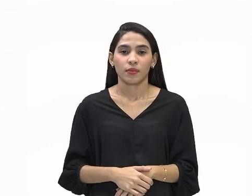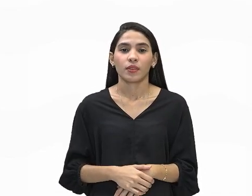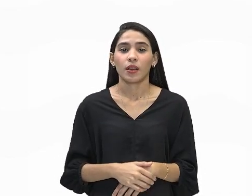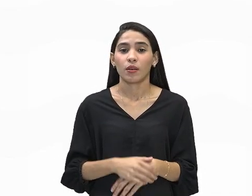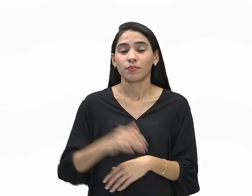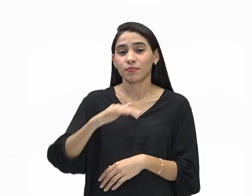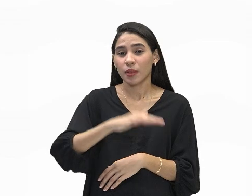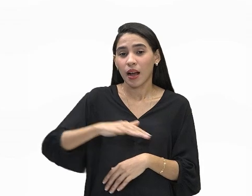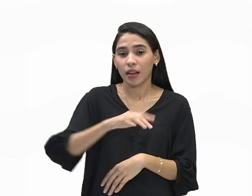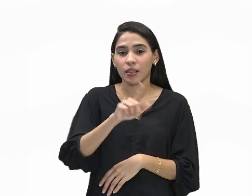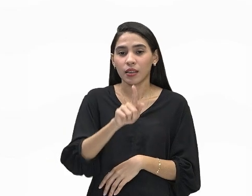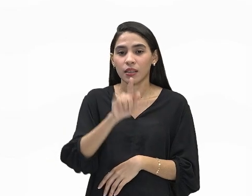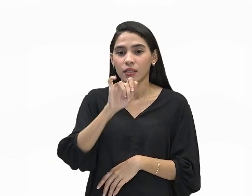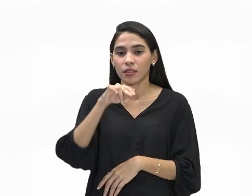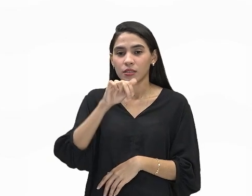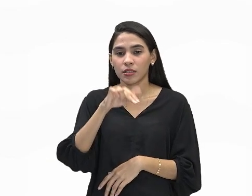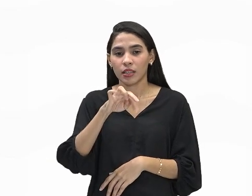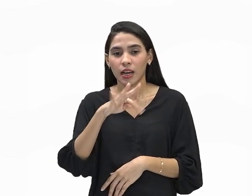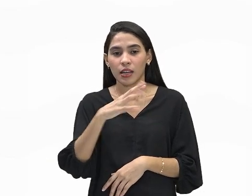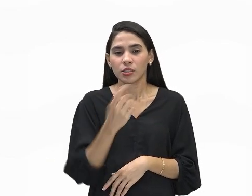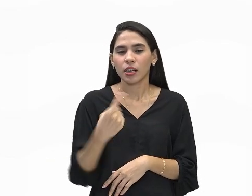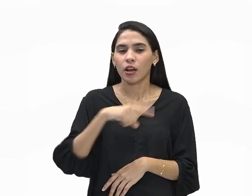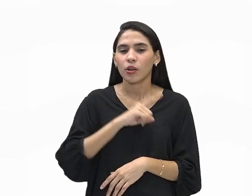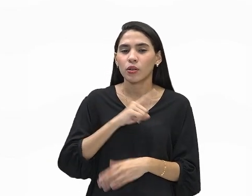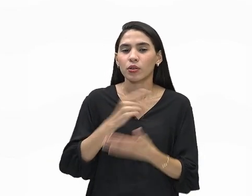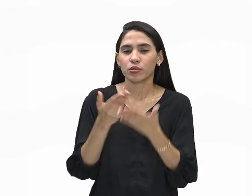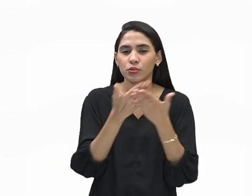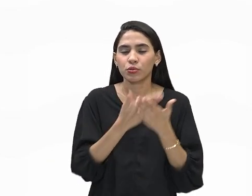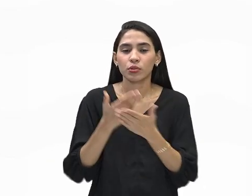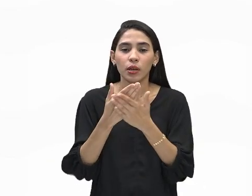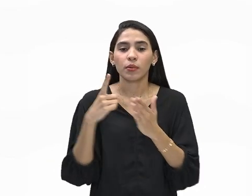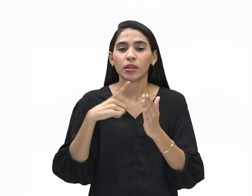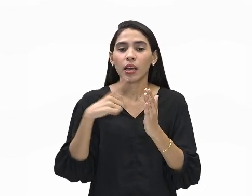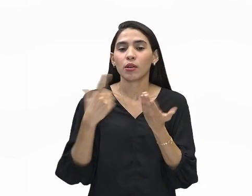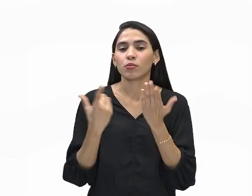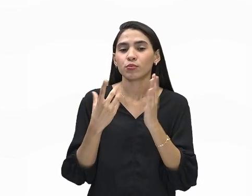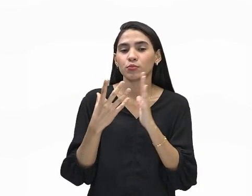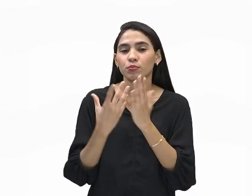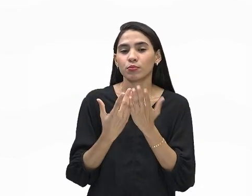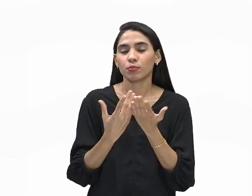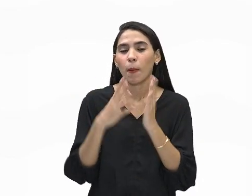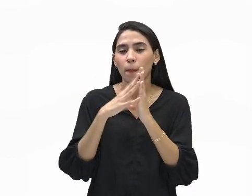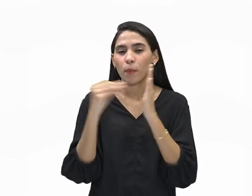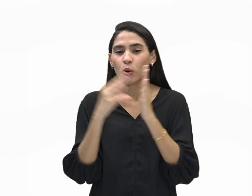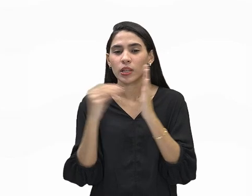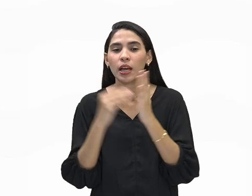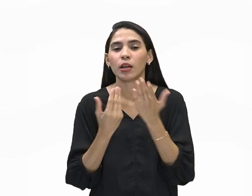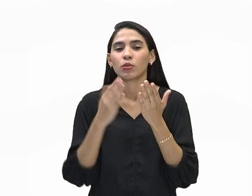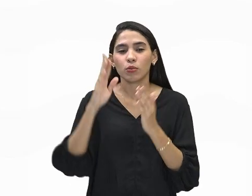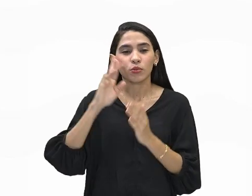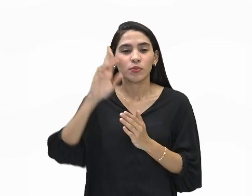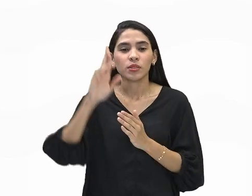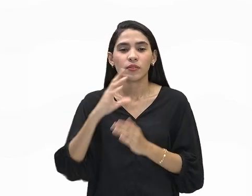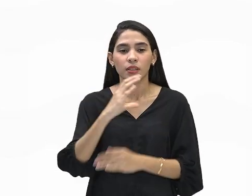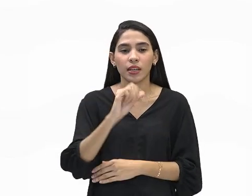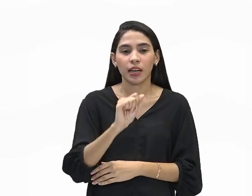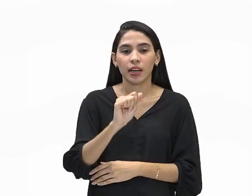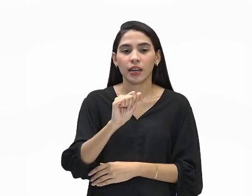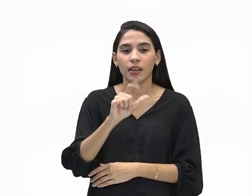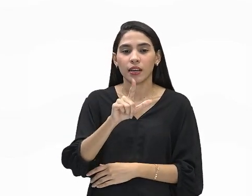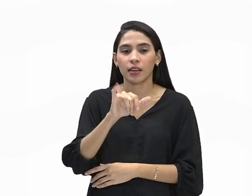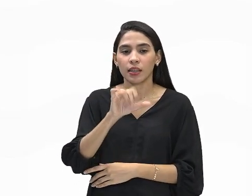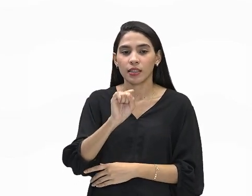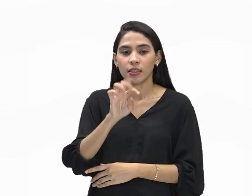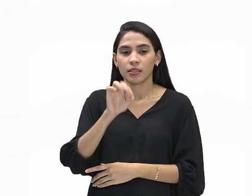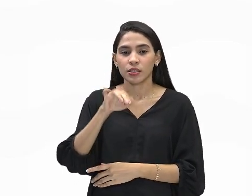nós tratamos aí sobre um estilo específico, que eu relembro a vocês agora, é a calistenia. É um método